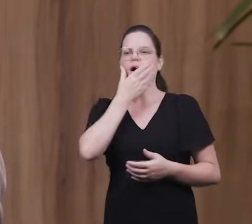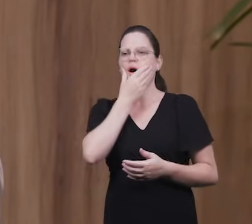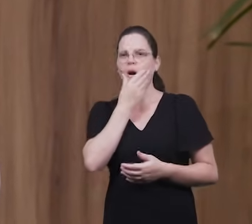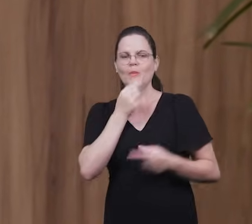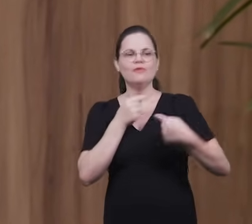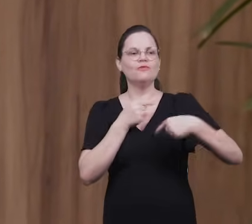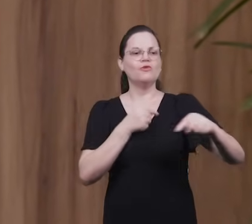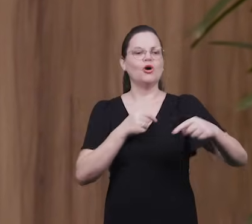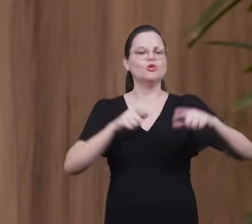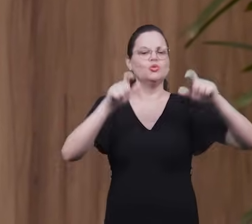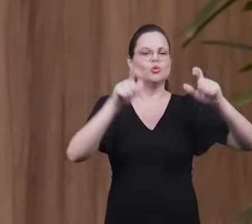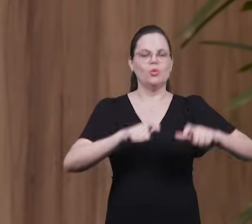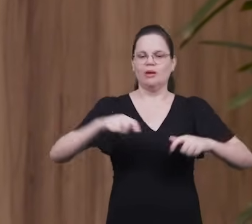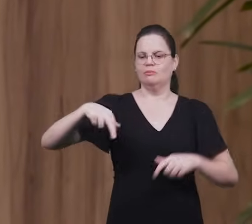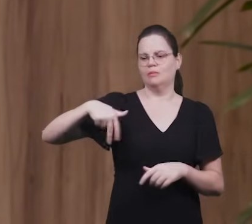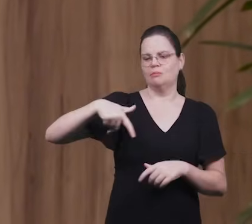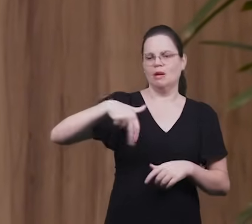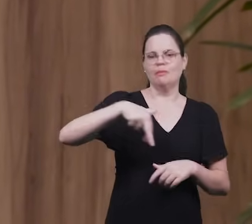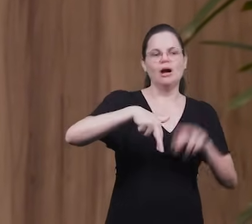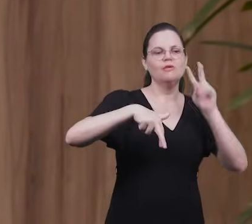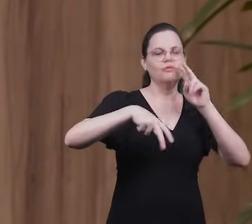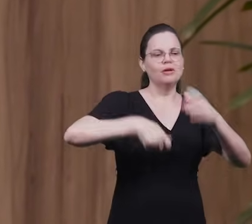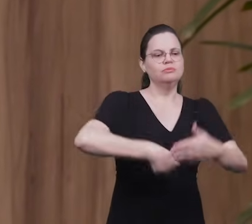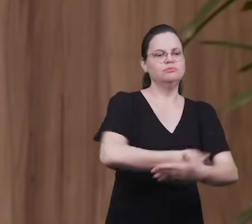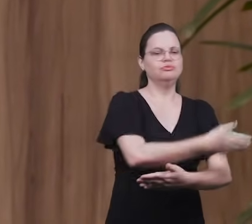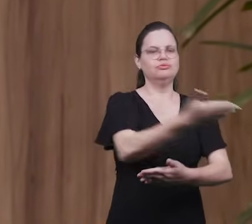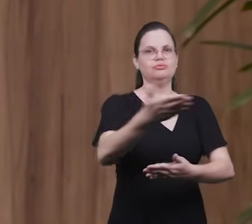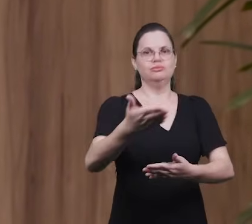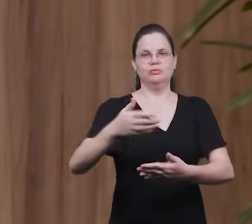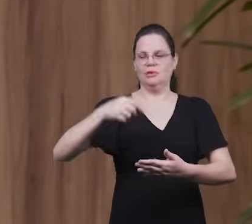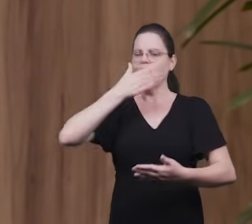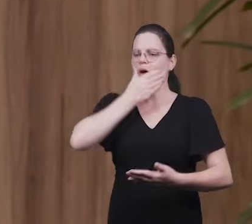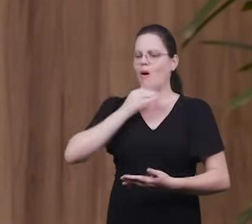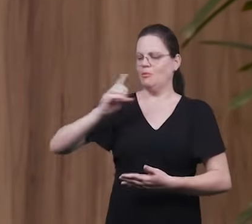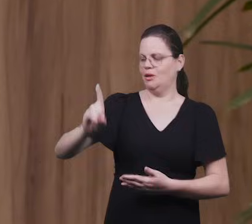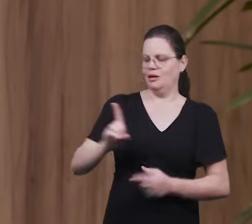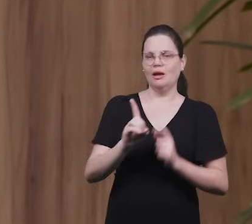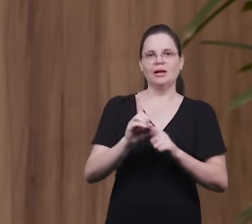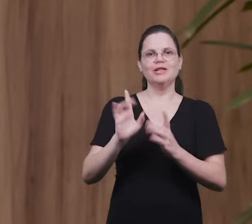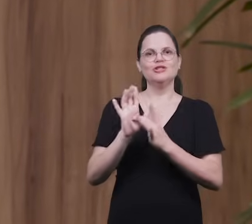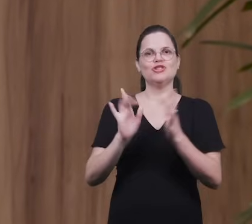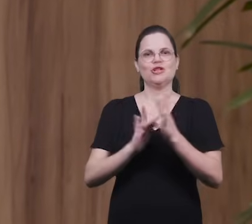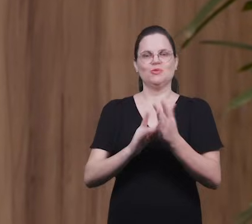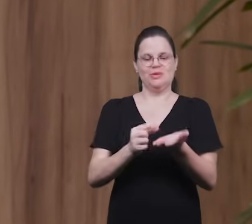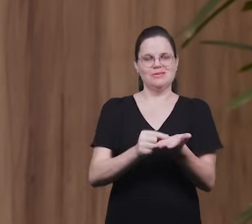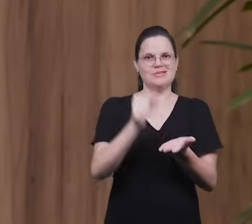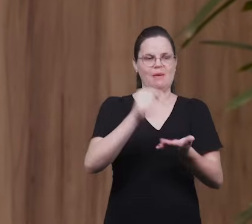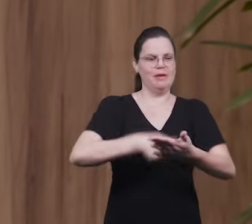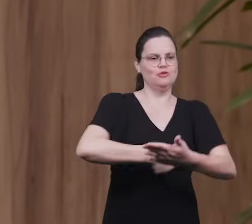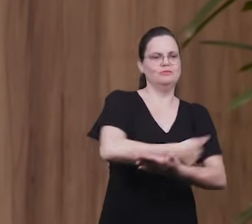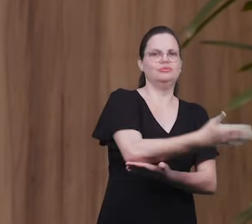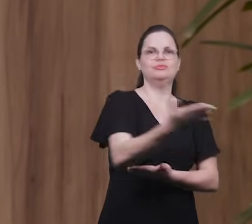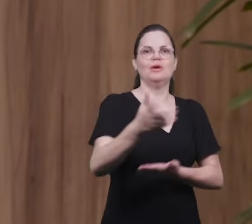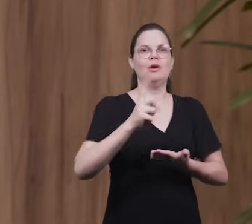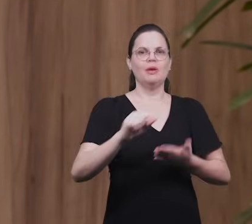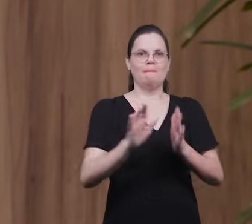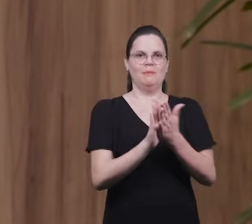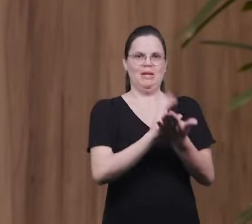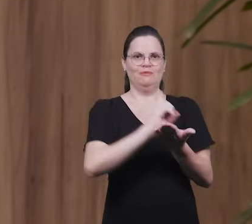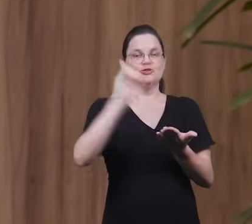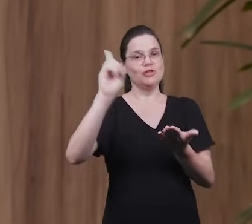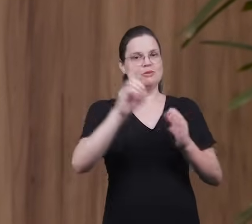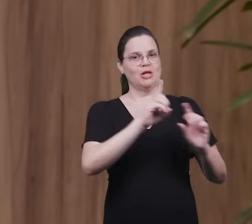saiu a semear. O semeador é o Filho do Homem, é Jesus. A semente é a palavra de Deus. Então a palavra,